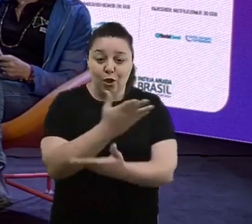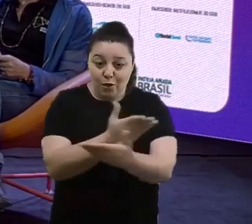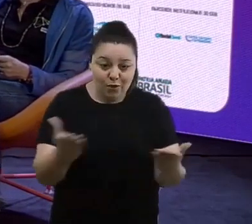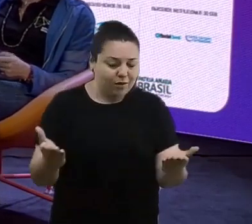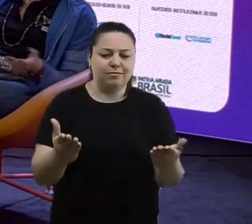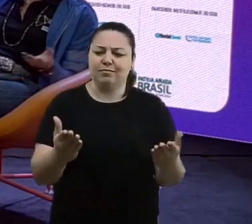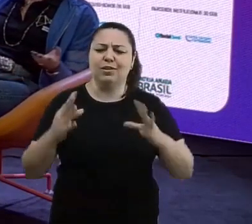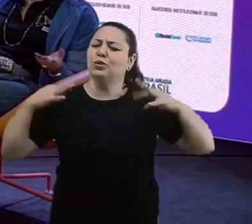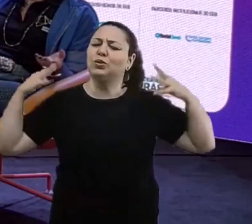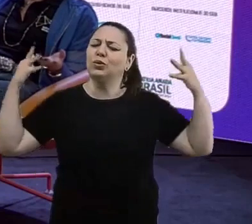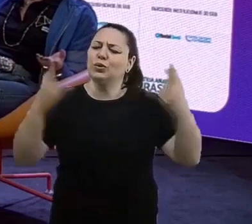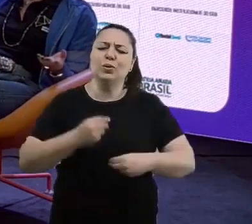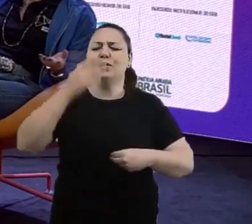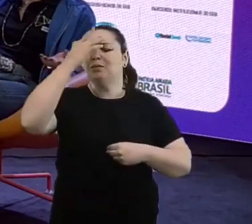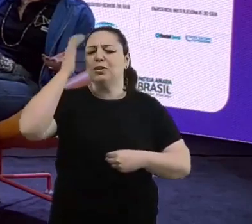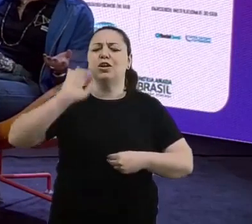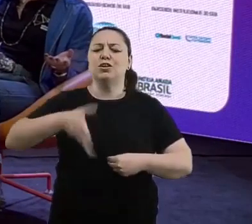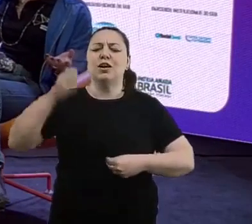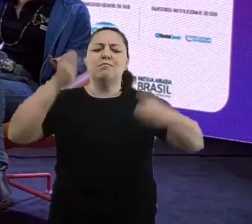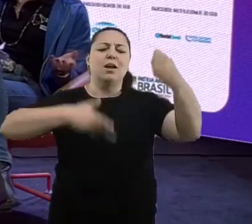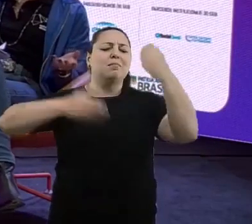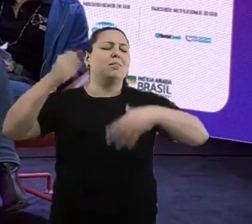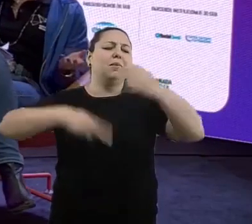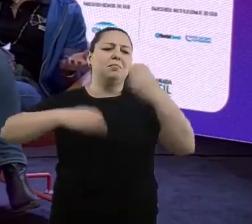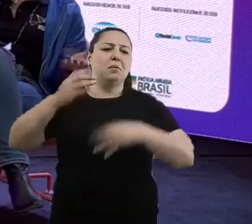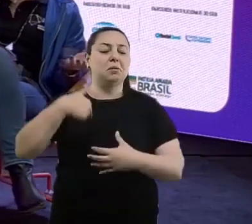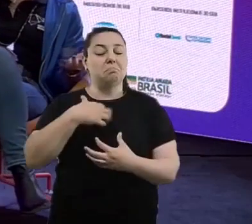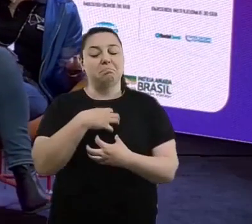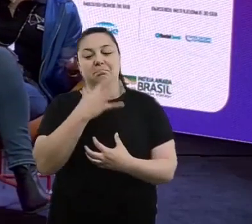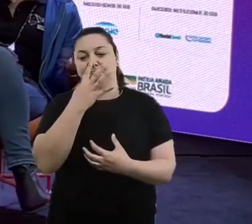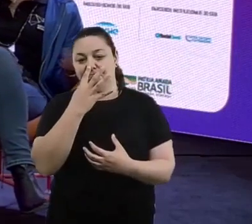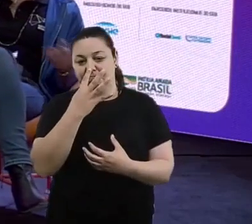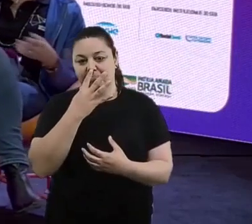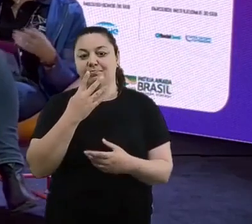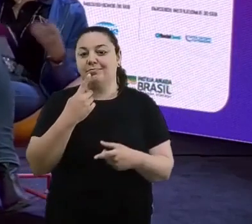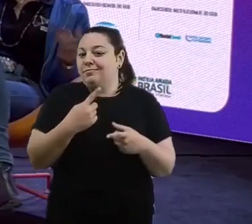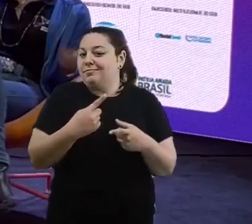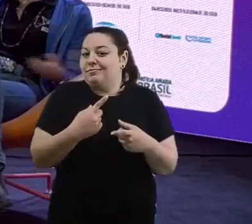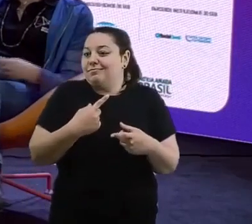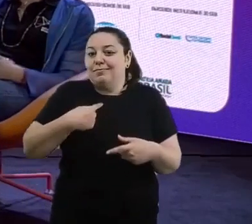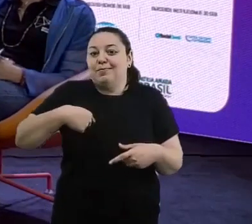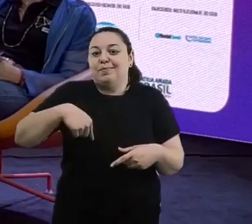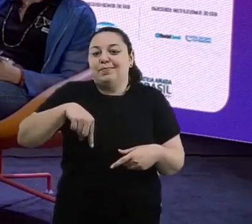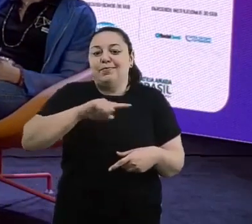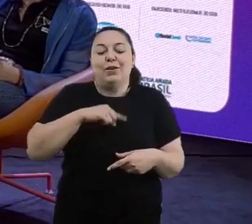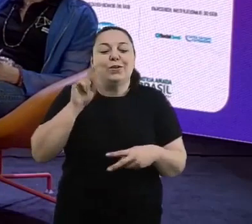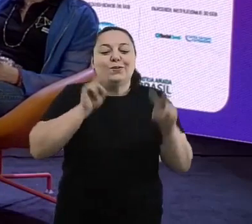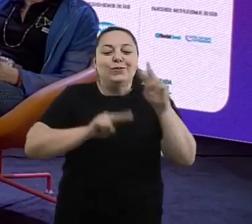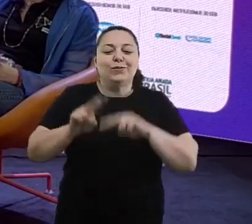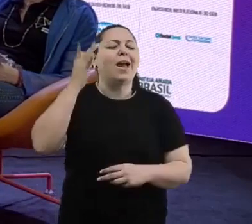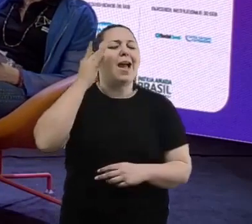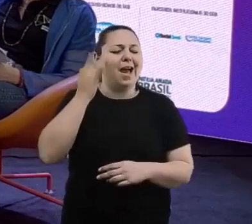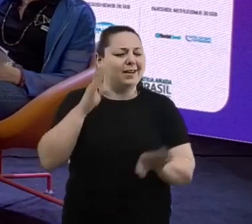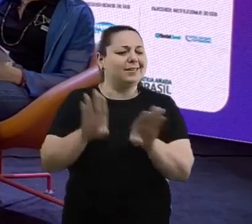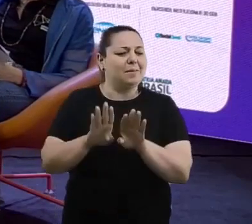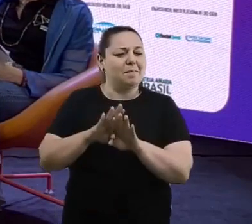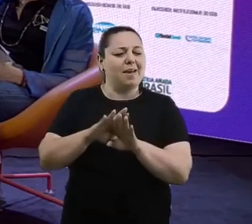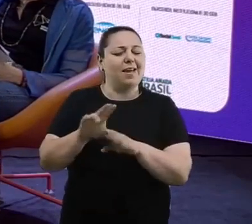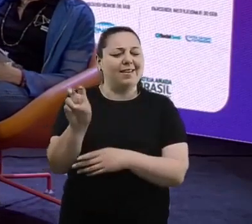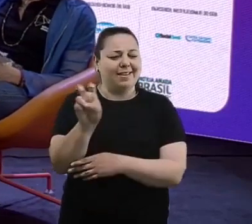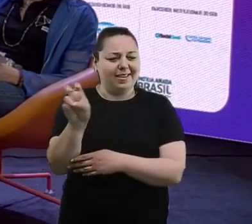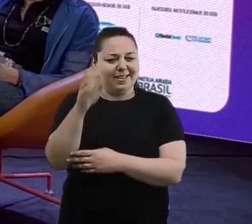um nível bem alto de maturidade analítica, então parabéns. E agora, de novo, vamos para os comentários da banca. Então, agora eu não vou começar,